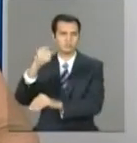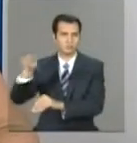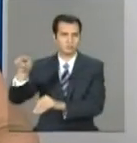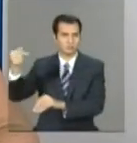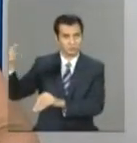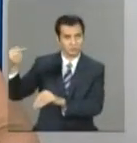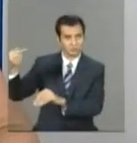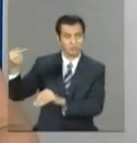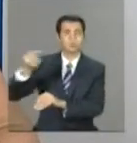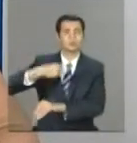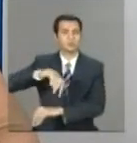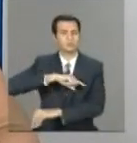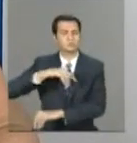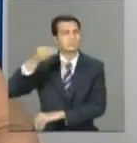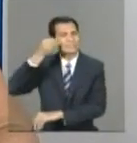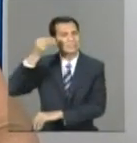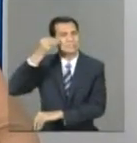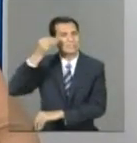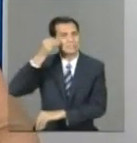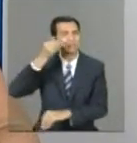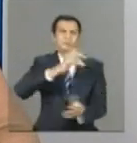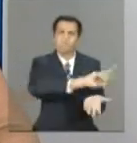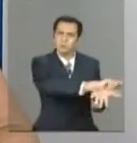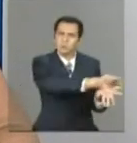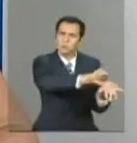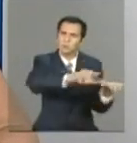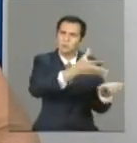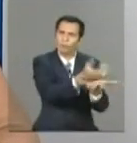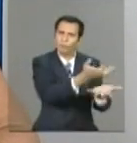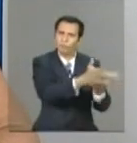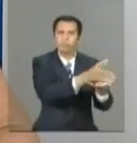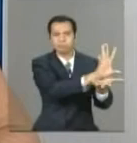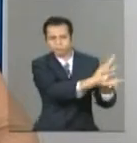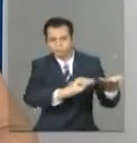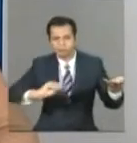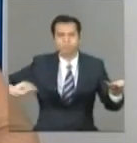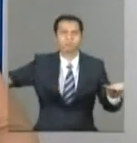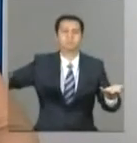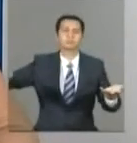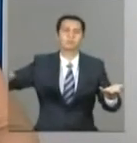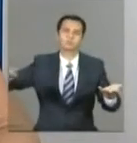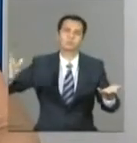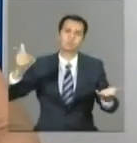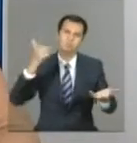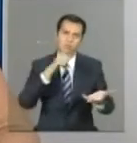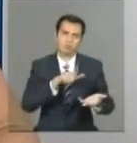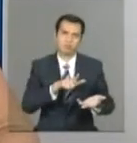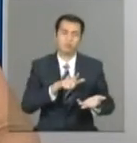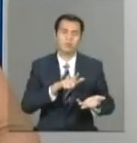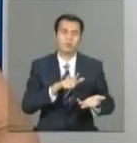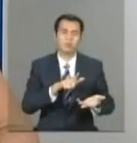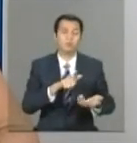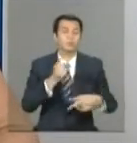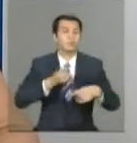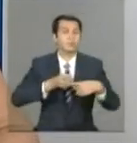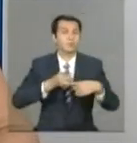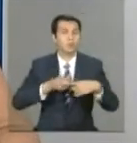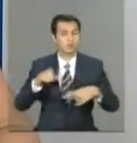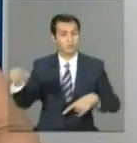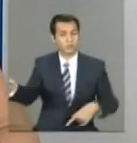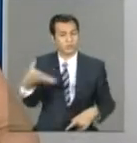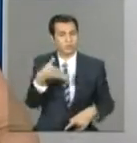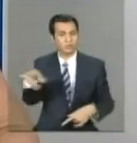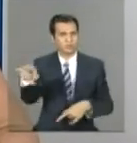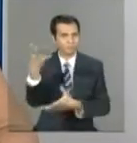sempre que possível, transferir todos os dados que tinham sido coletados pelos municípios, de forma que esse novo modelo